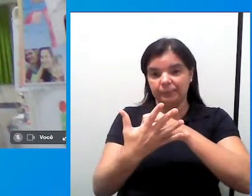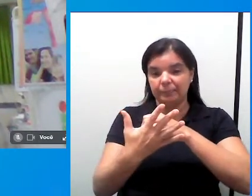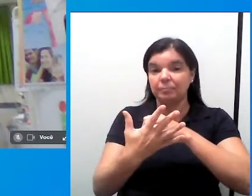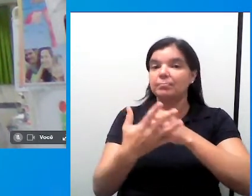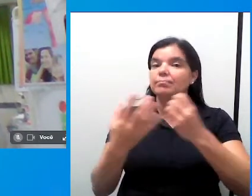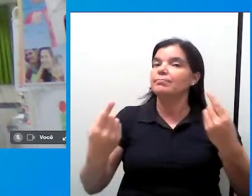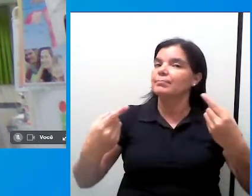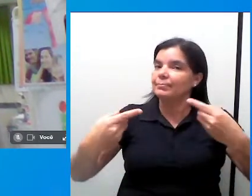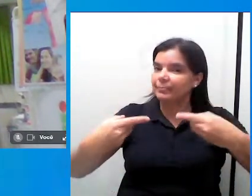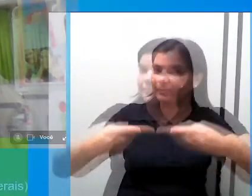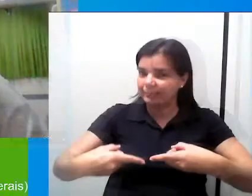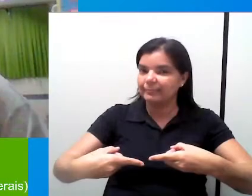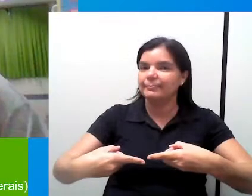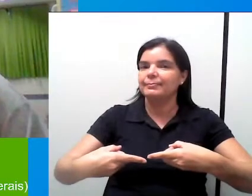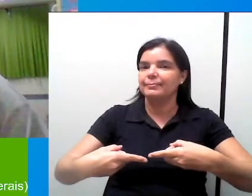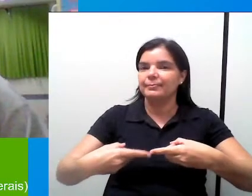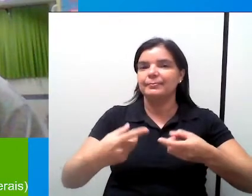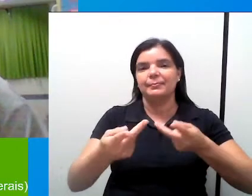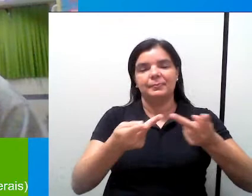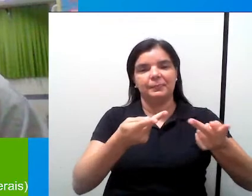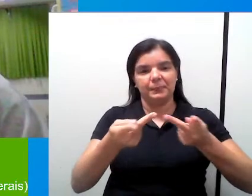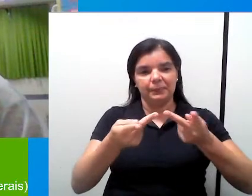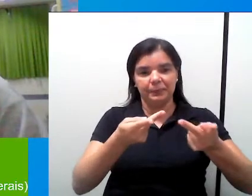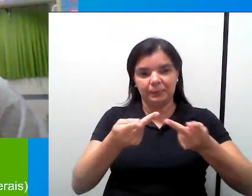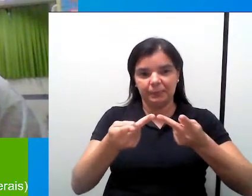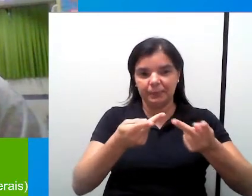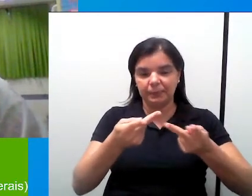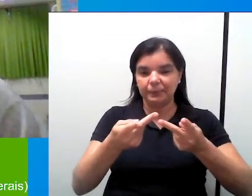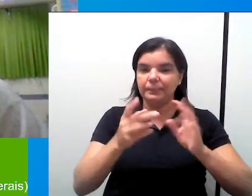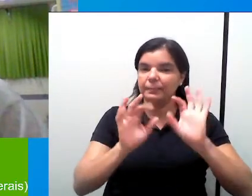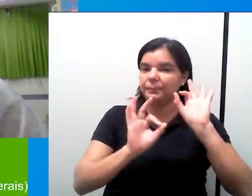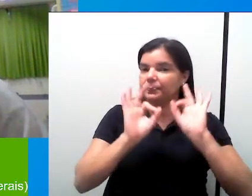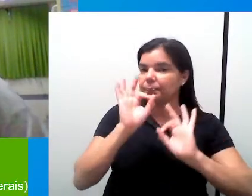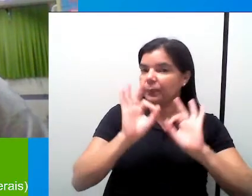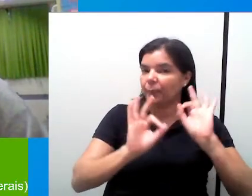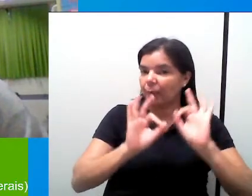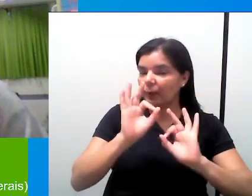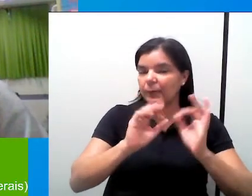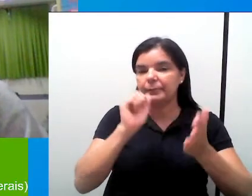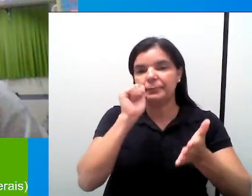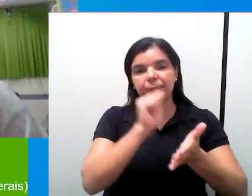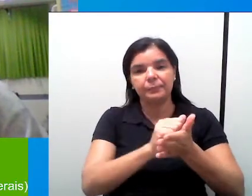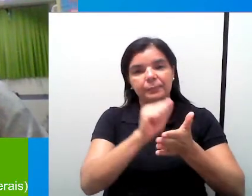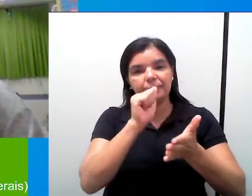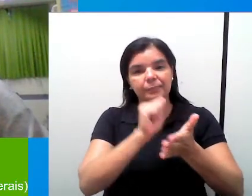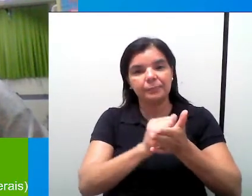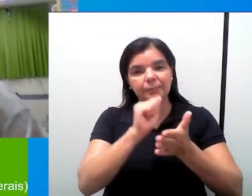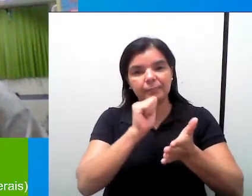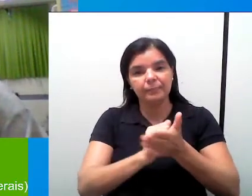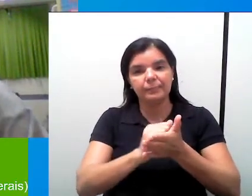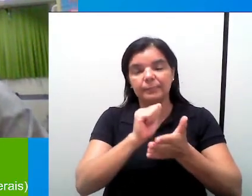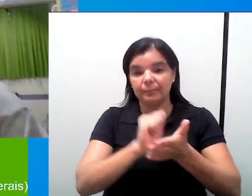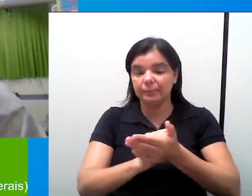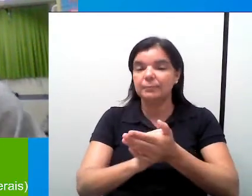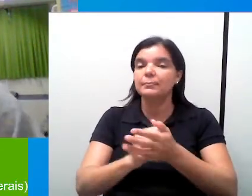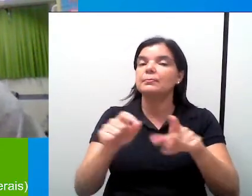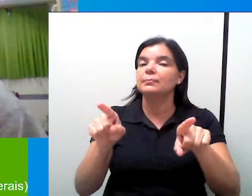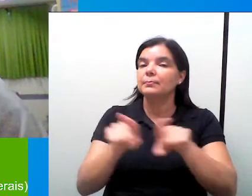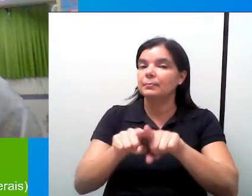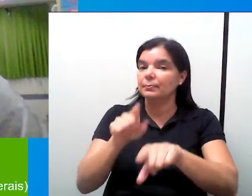desafiador os projetos que voltam a ser elaborados, inscritos no SUAP, executados em